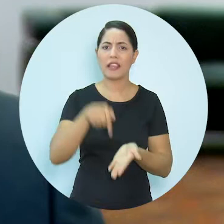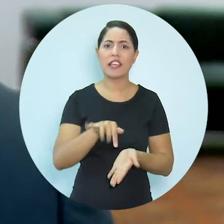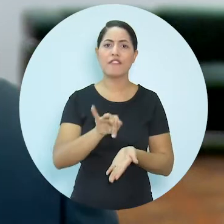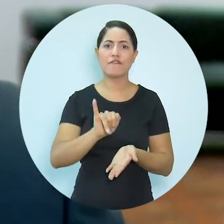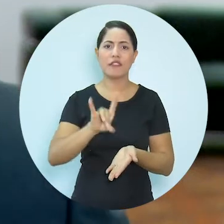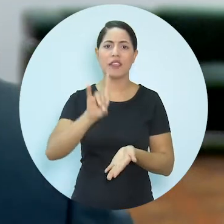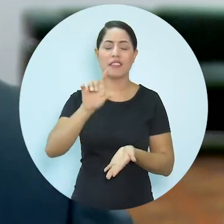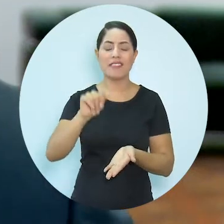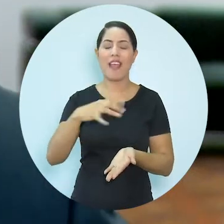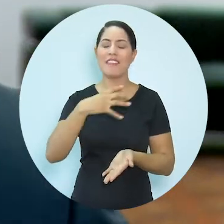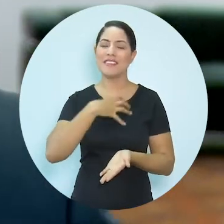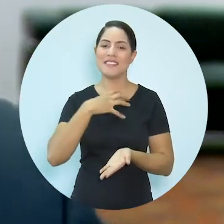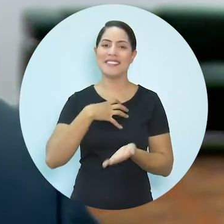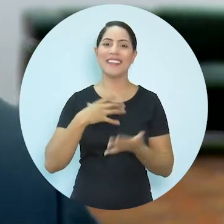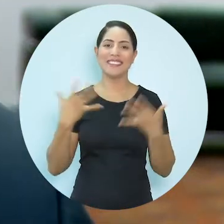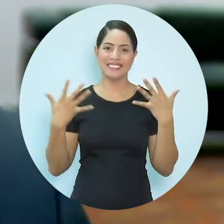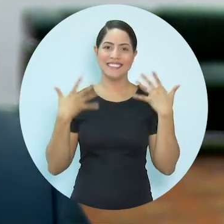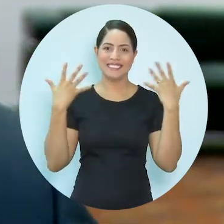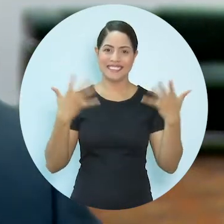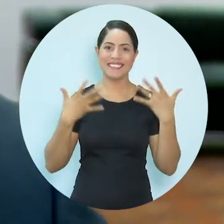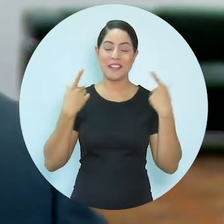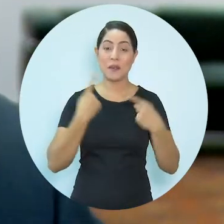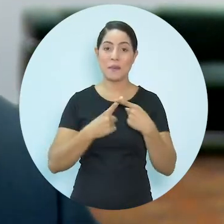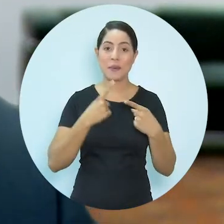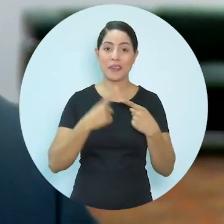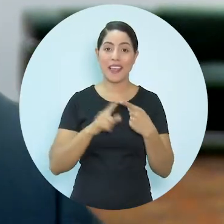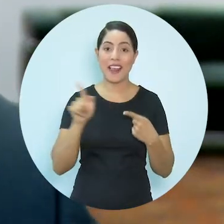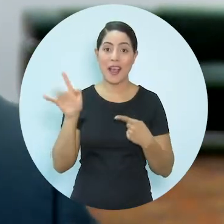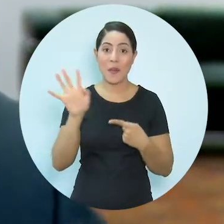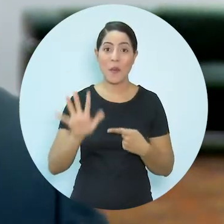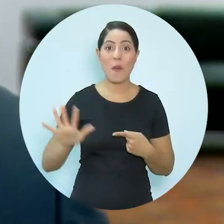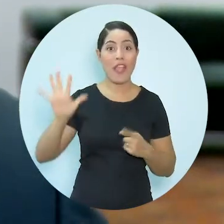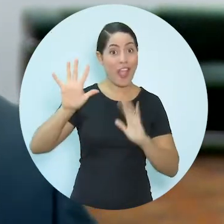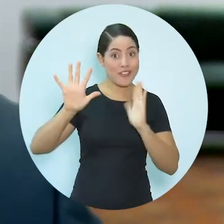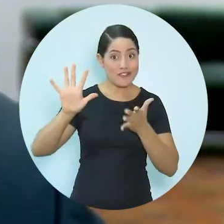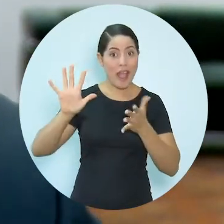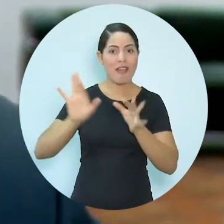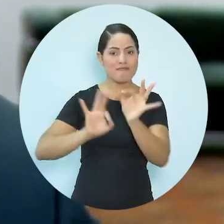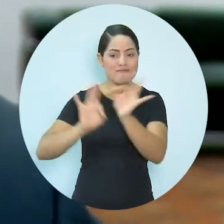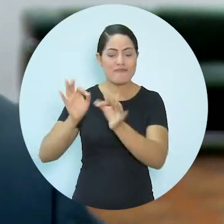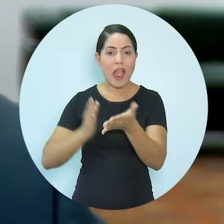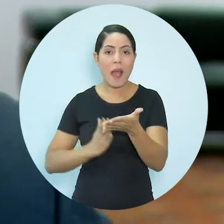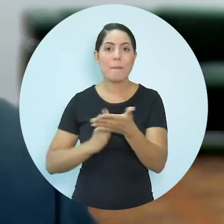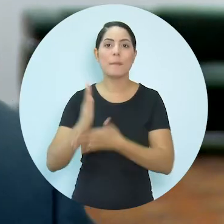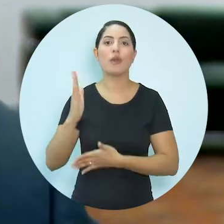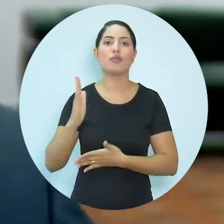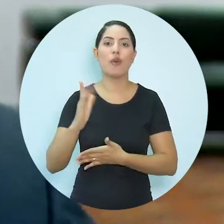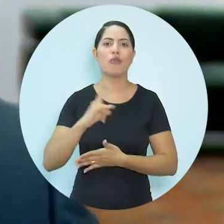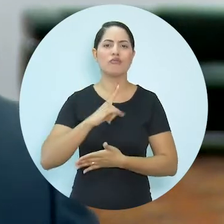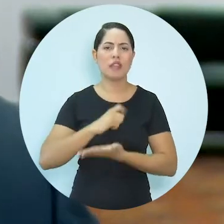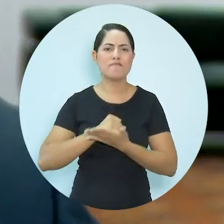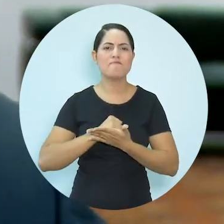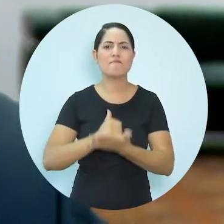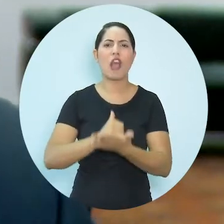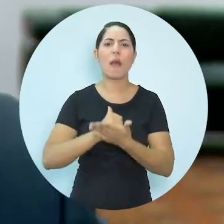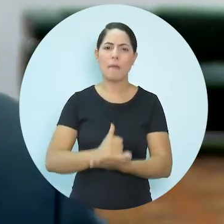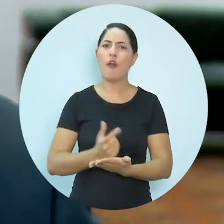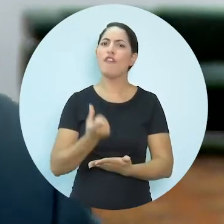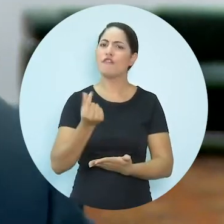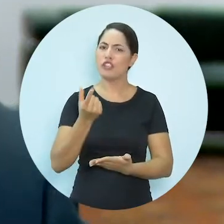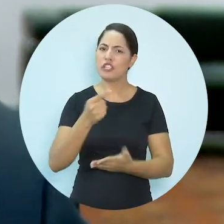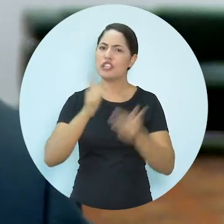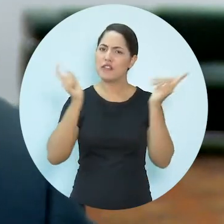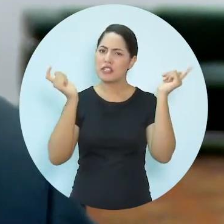FIDA e hoje, para minha alegria, para a alegria da Advocacia de Goiás, o FIDA aprovou por unanimidade um aporte